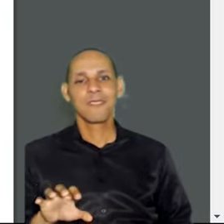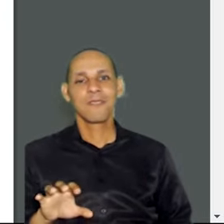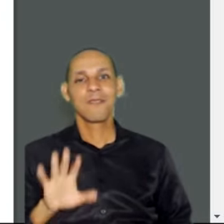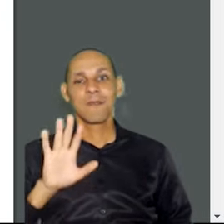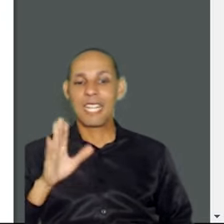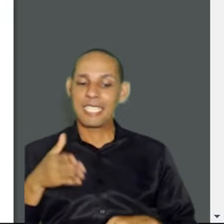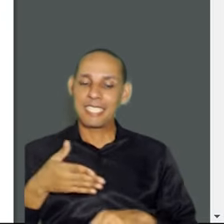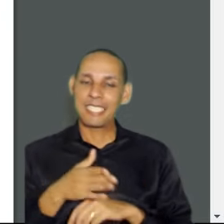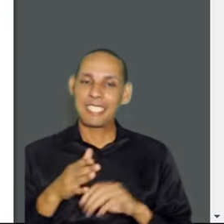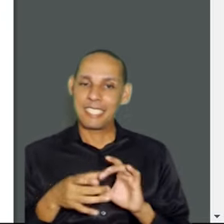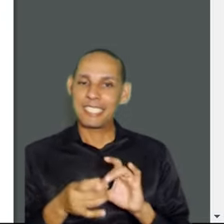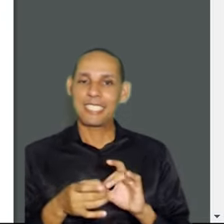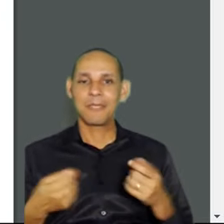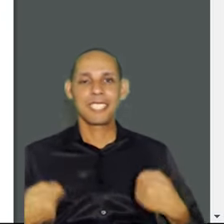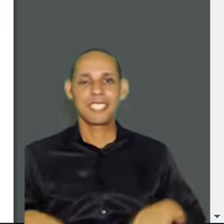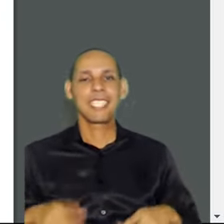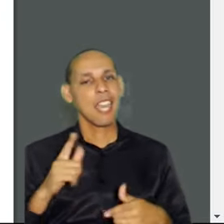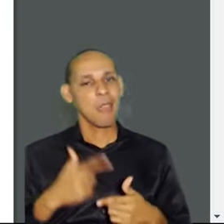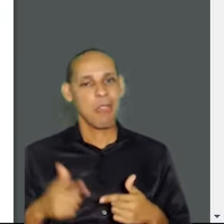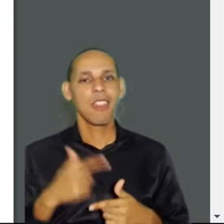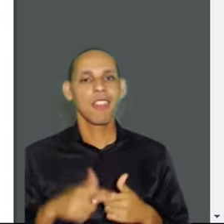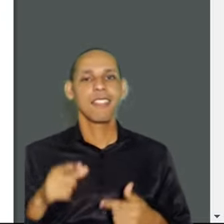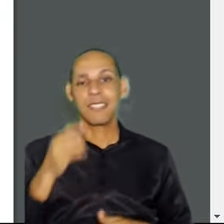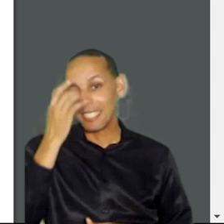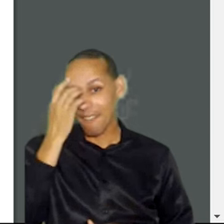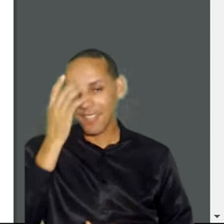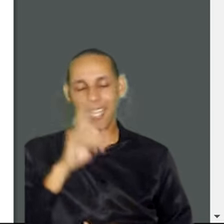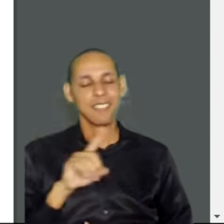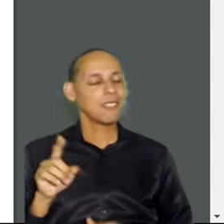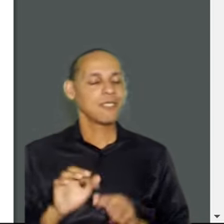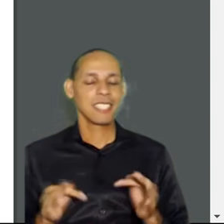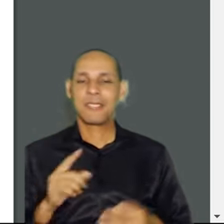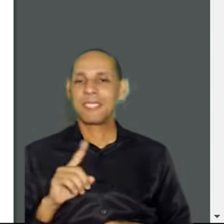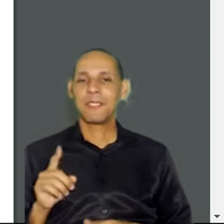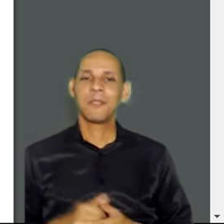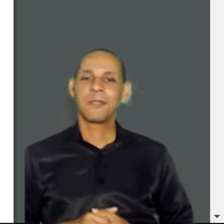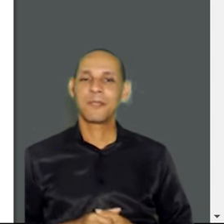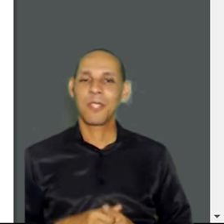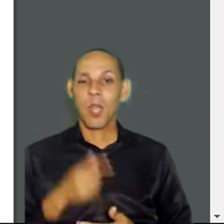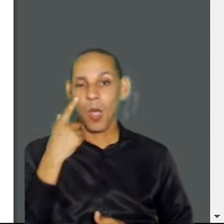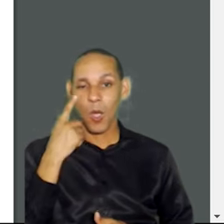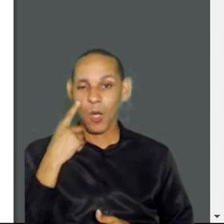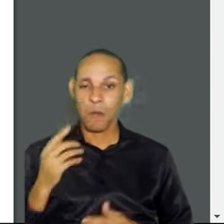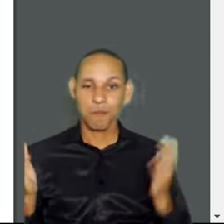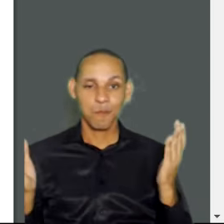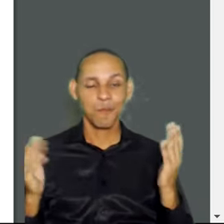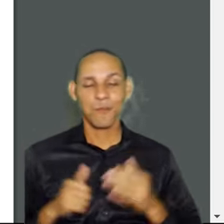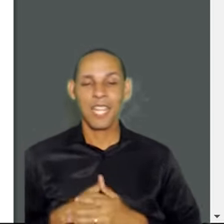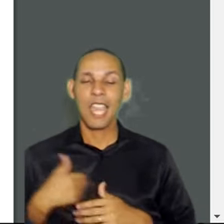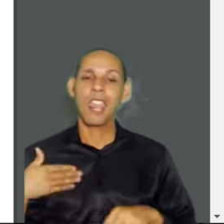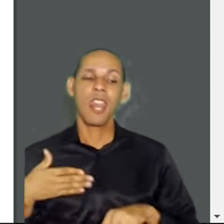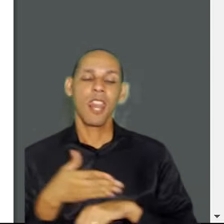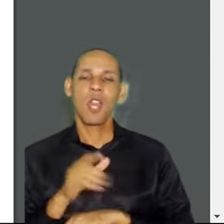abarcar E aí é o problema que a gente tem né não é tão simples assim aqui ó aqui o que que eu